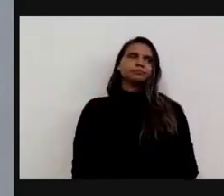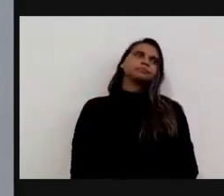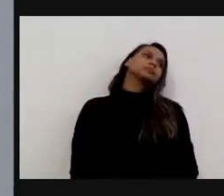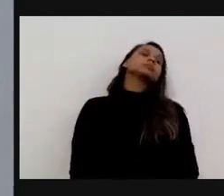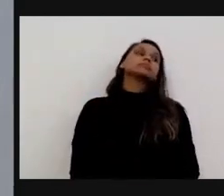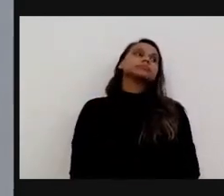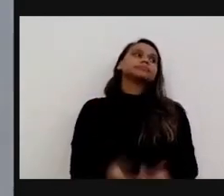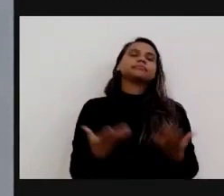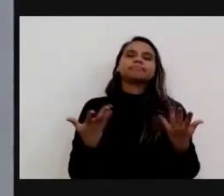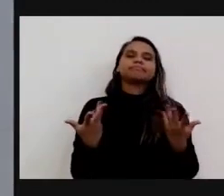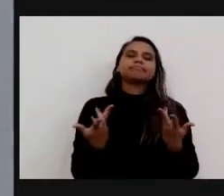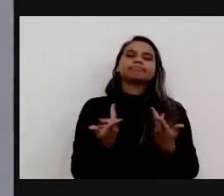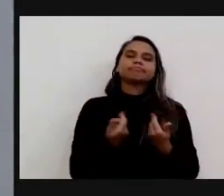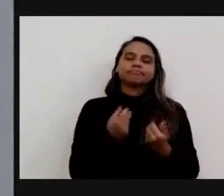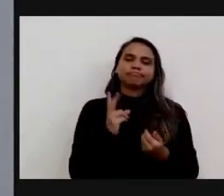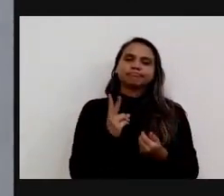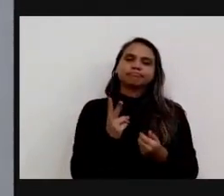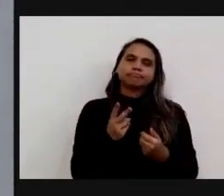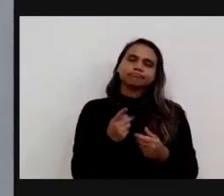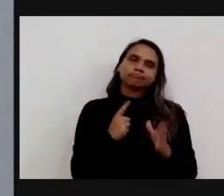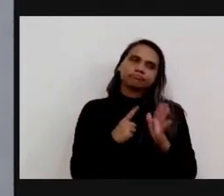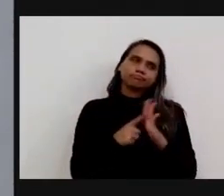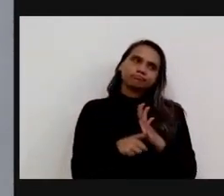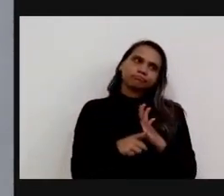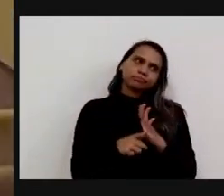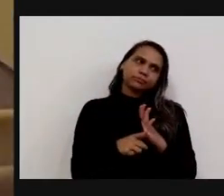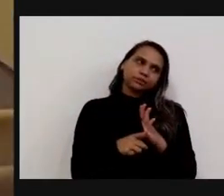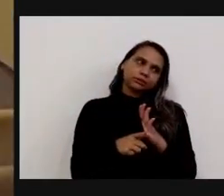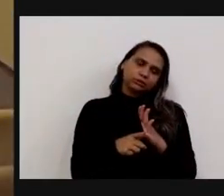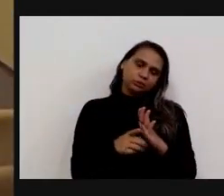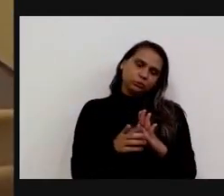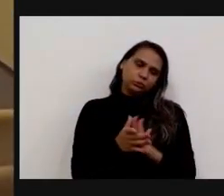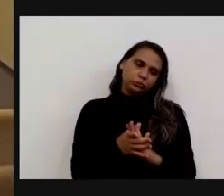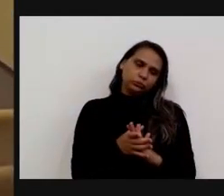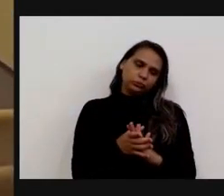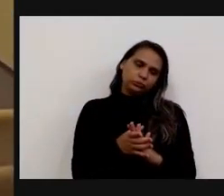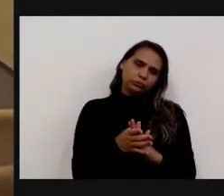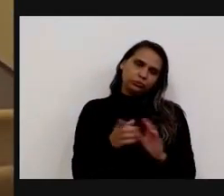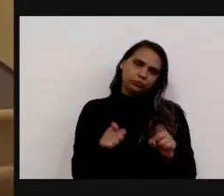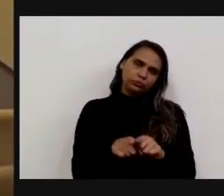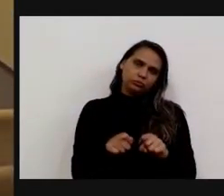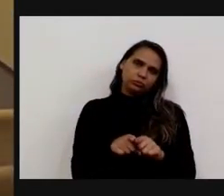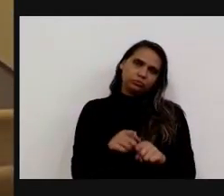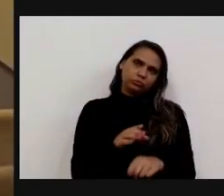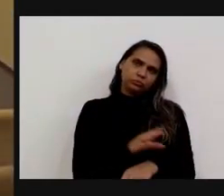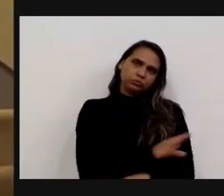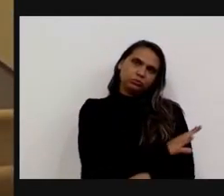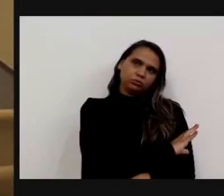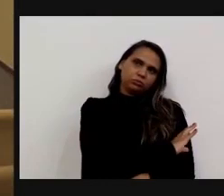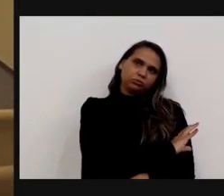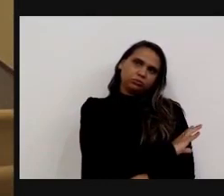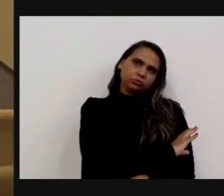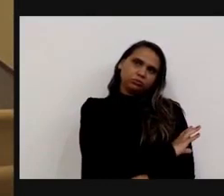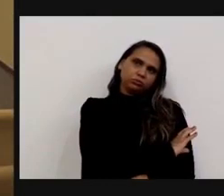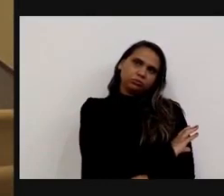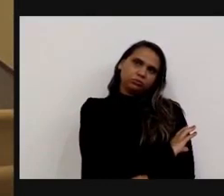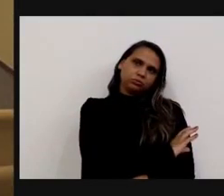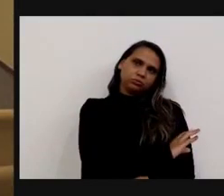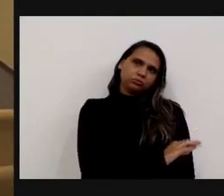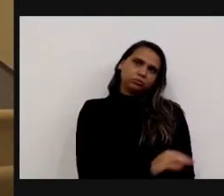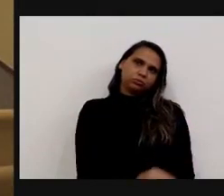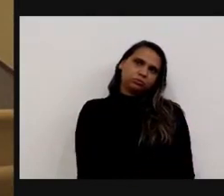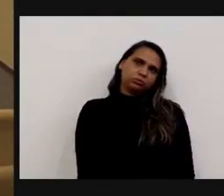vou continuar aqui com as perguntas agora da professora Terezinha Elizabeth a coordenadora aqui desse evento está